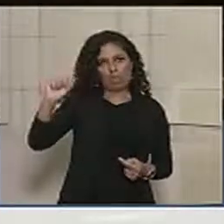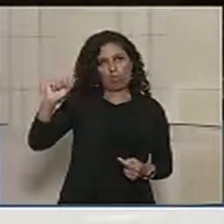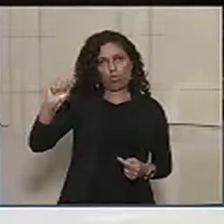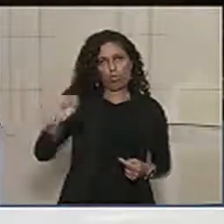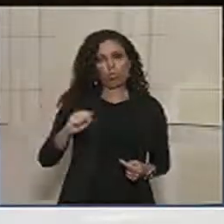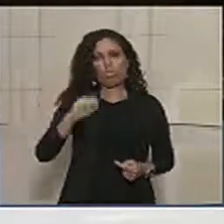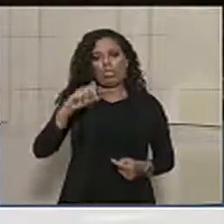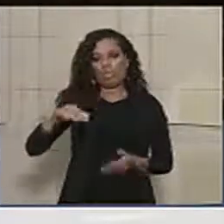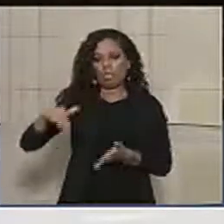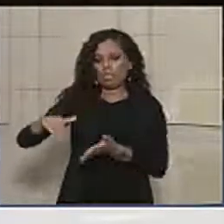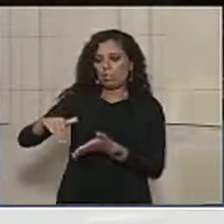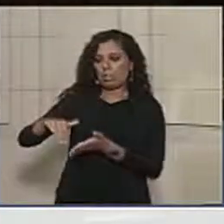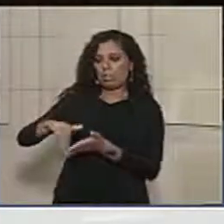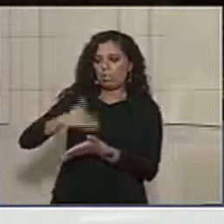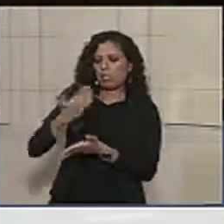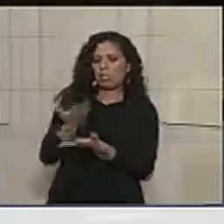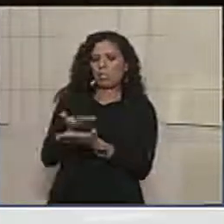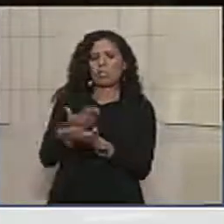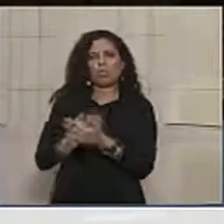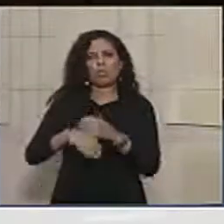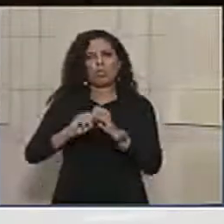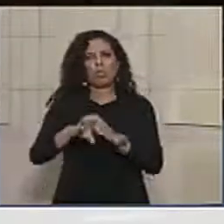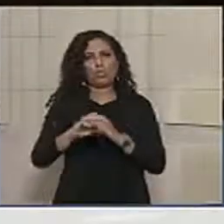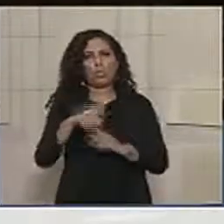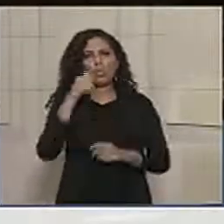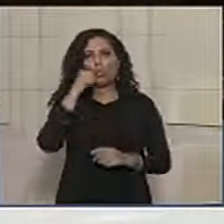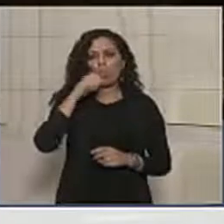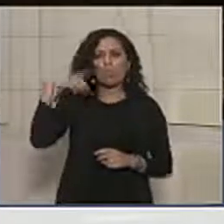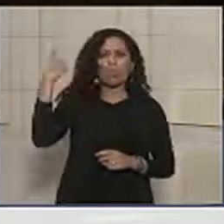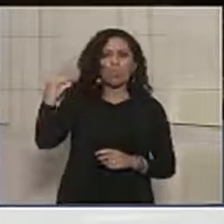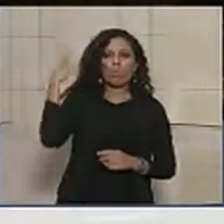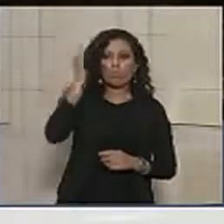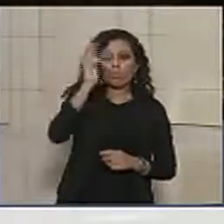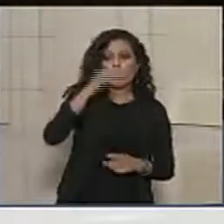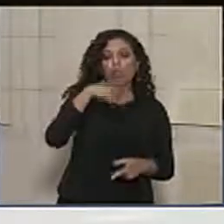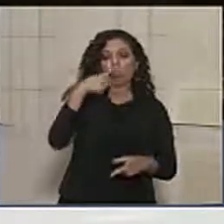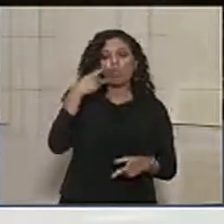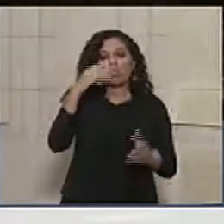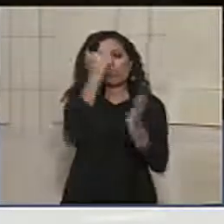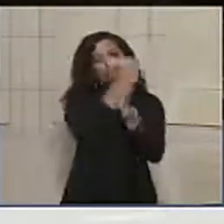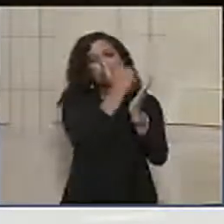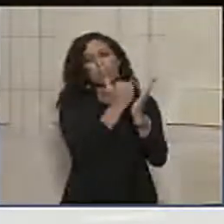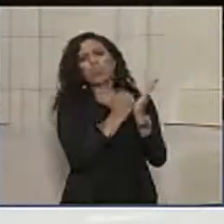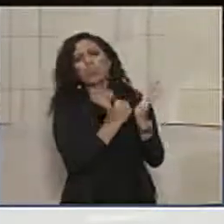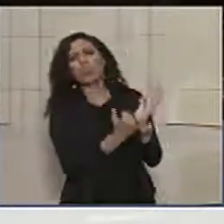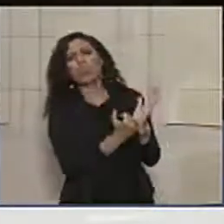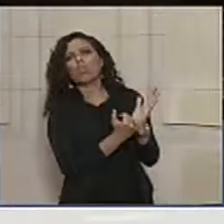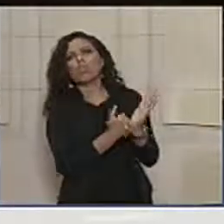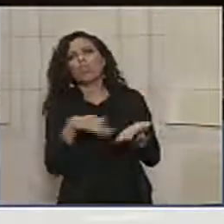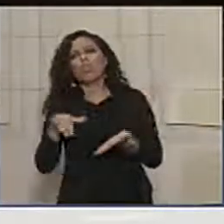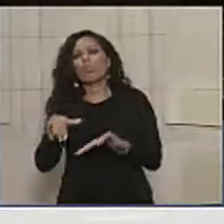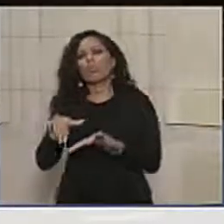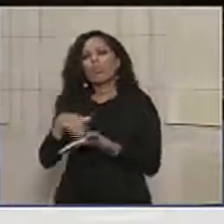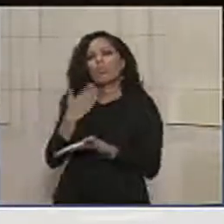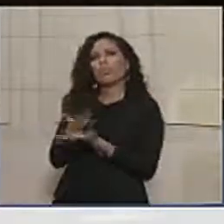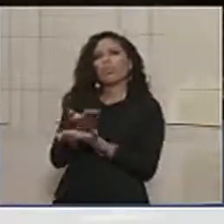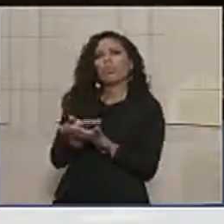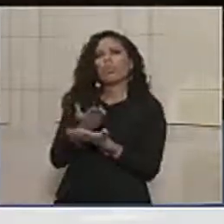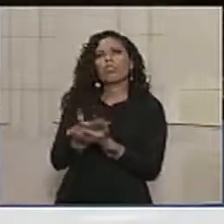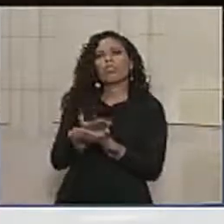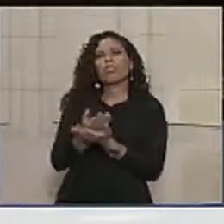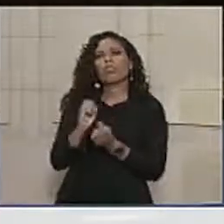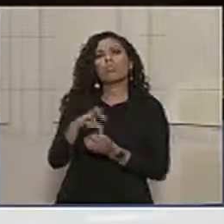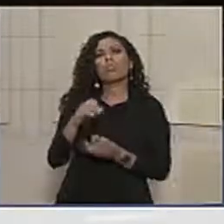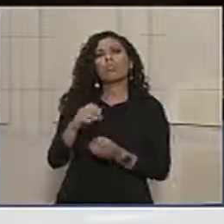Congresso, cobrando um plano estratégico com metas e objetivos para o Ministério e não apenas